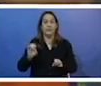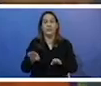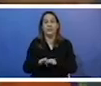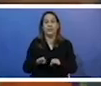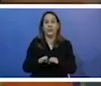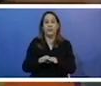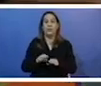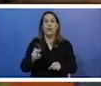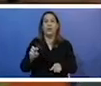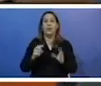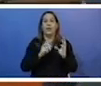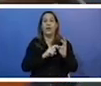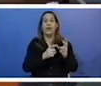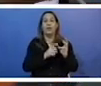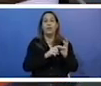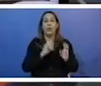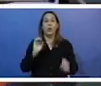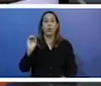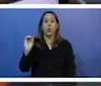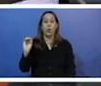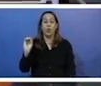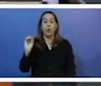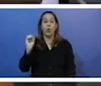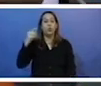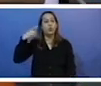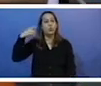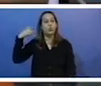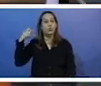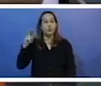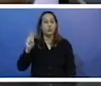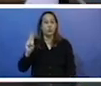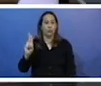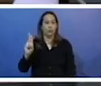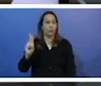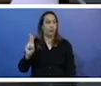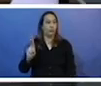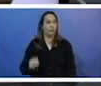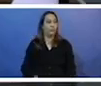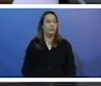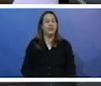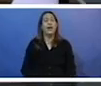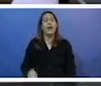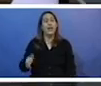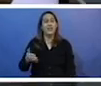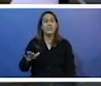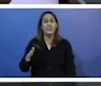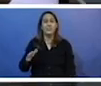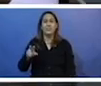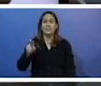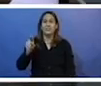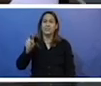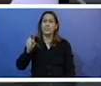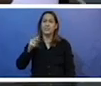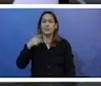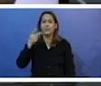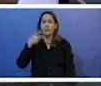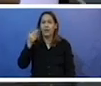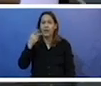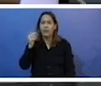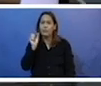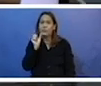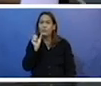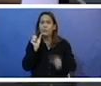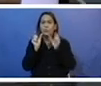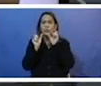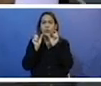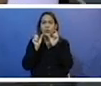O com som de U. Vocês já prestaram atenção que às vezes ao falar, ao pronunciar uma palavra, a